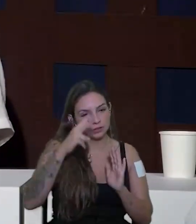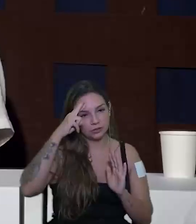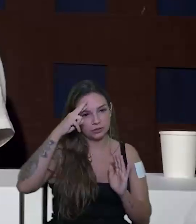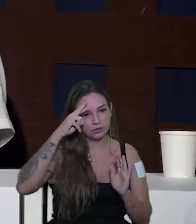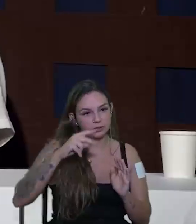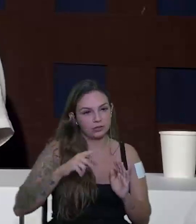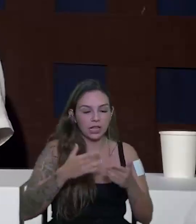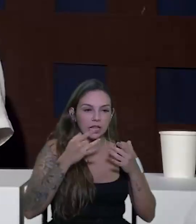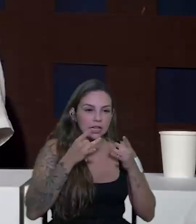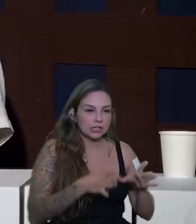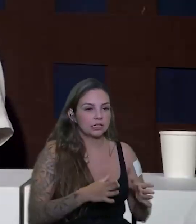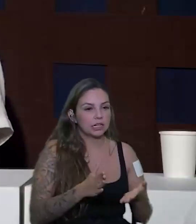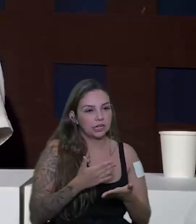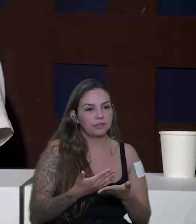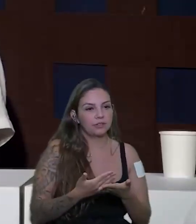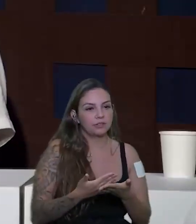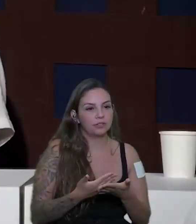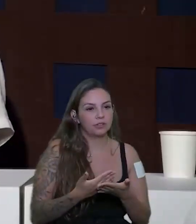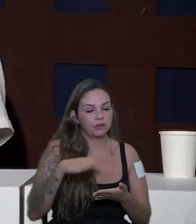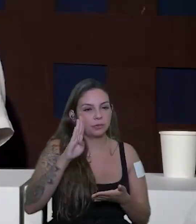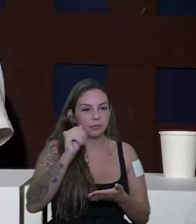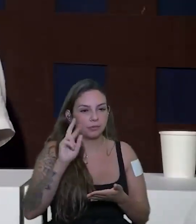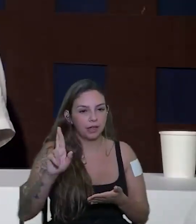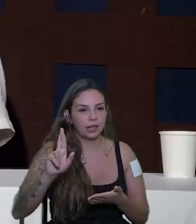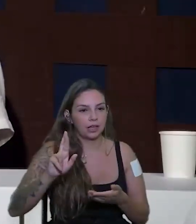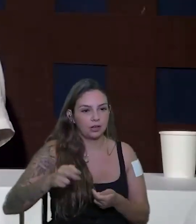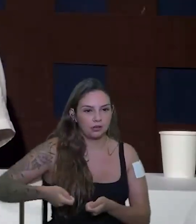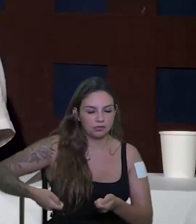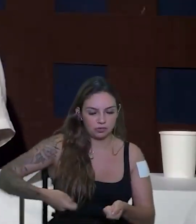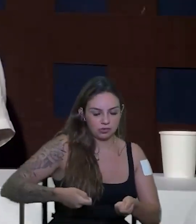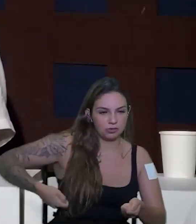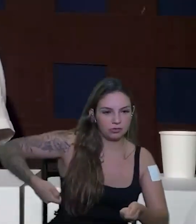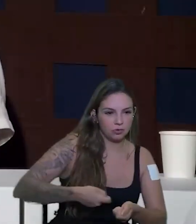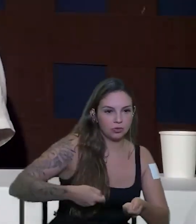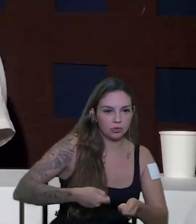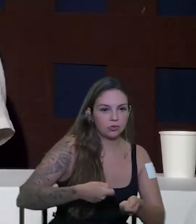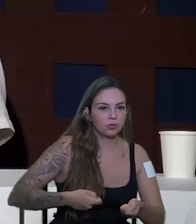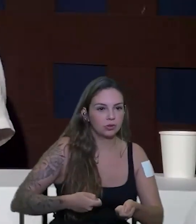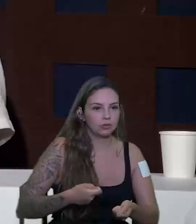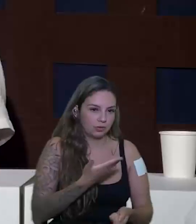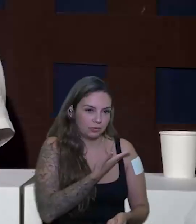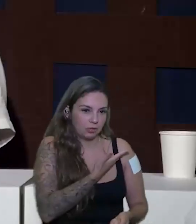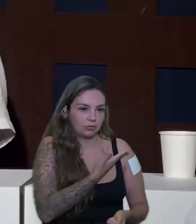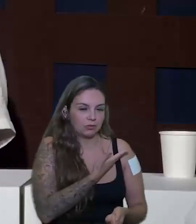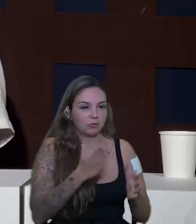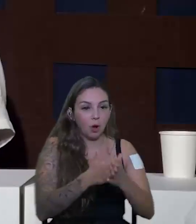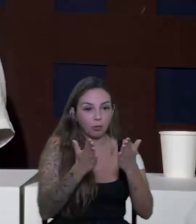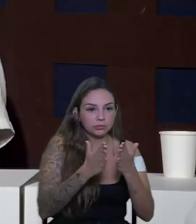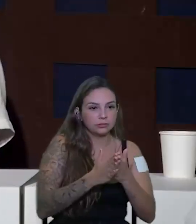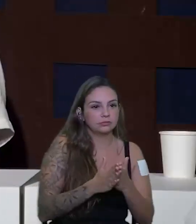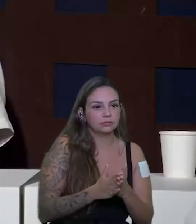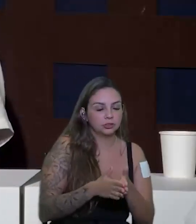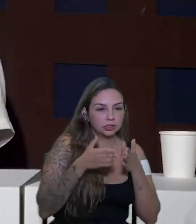história. Aí ele desiste do livro e vai para o bar jogar sinuca com os amigos da quebrada. Aí ele